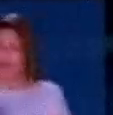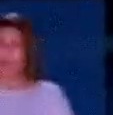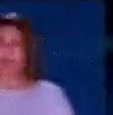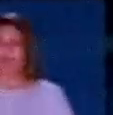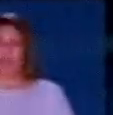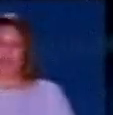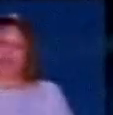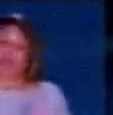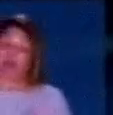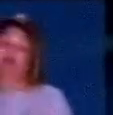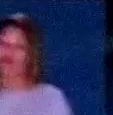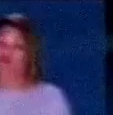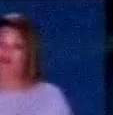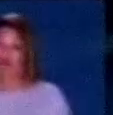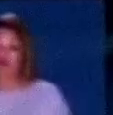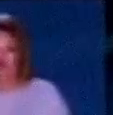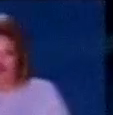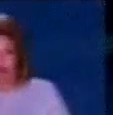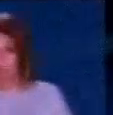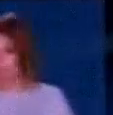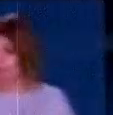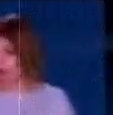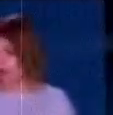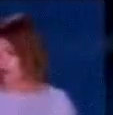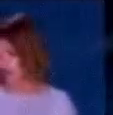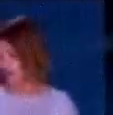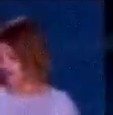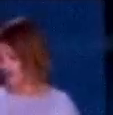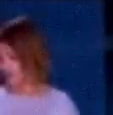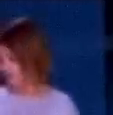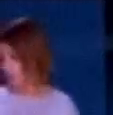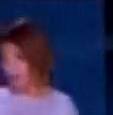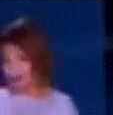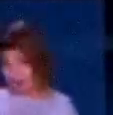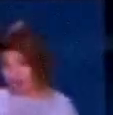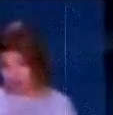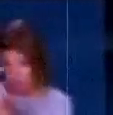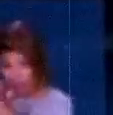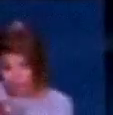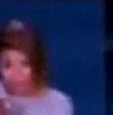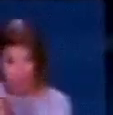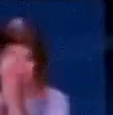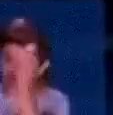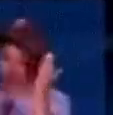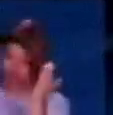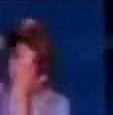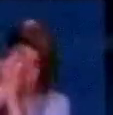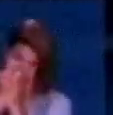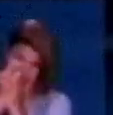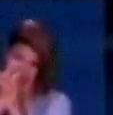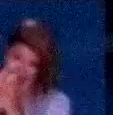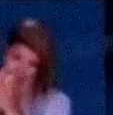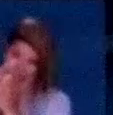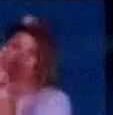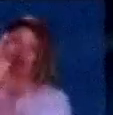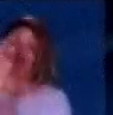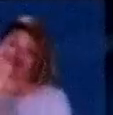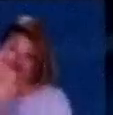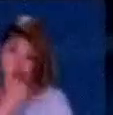O fundo partidário e o fundo eleitoral estão exagerados. É dinheiro